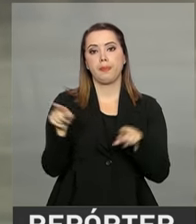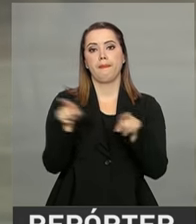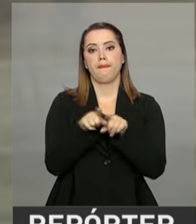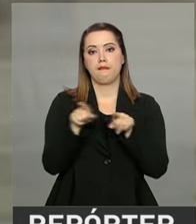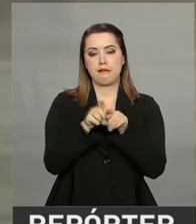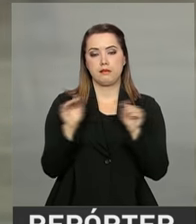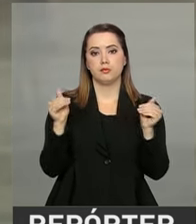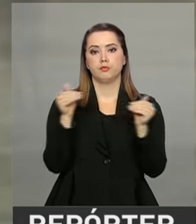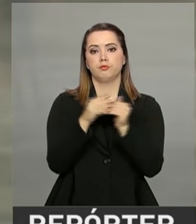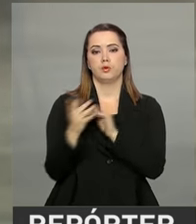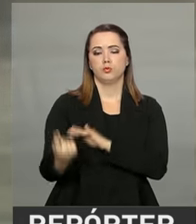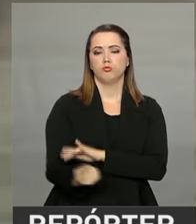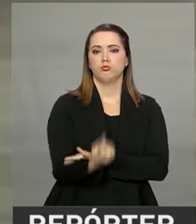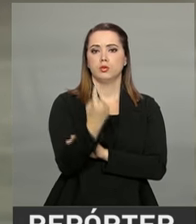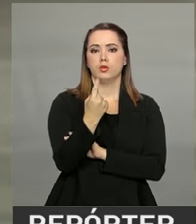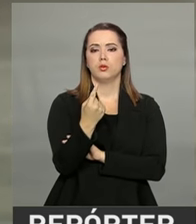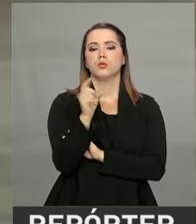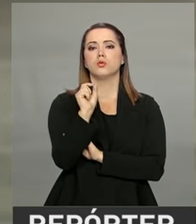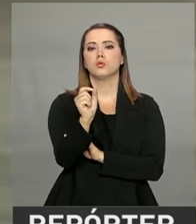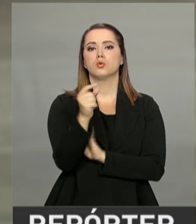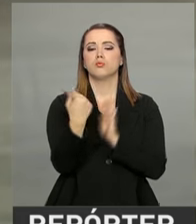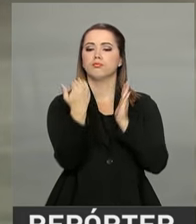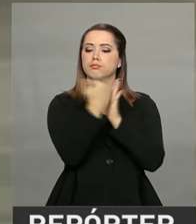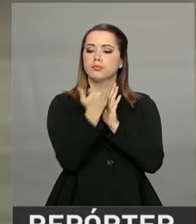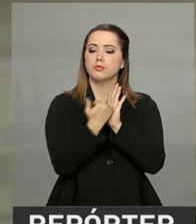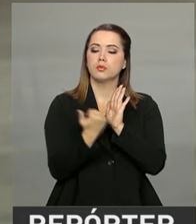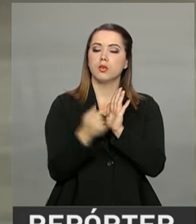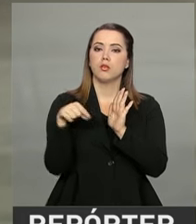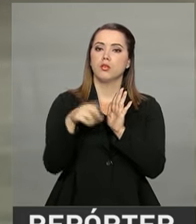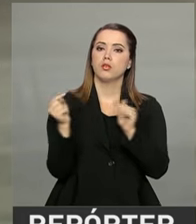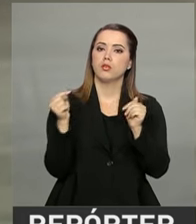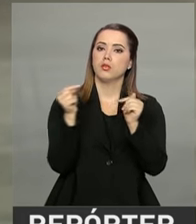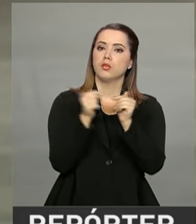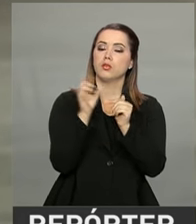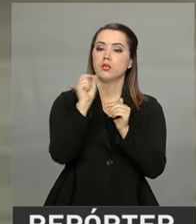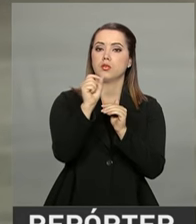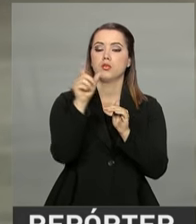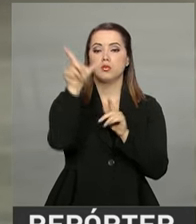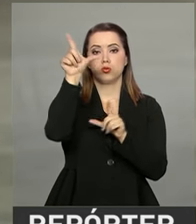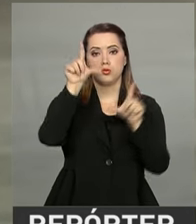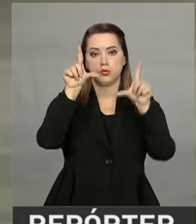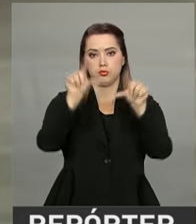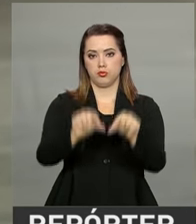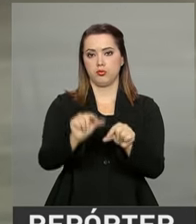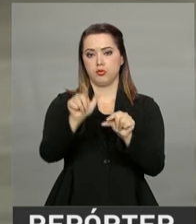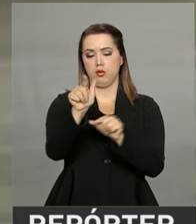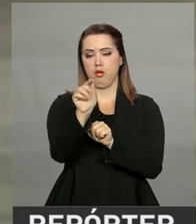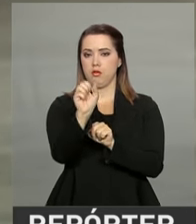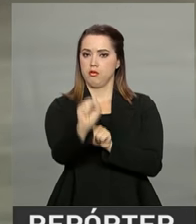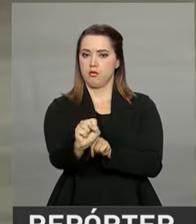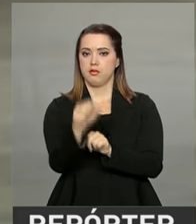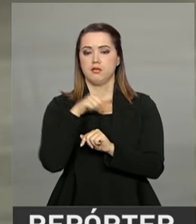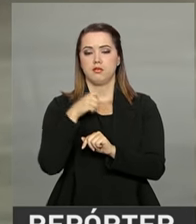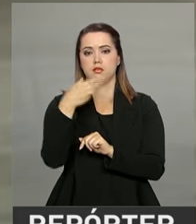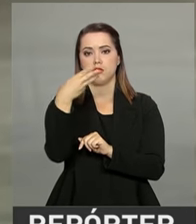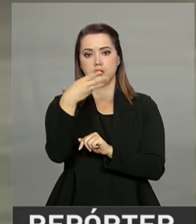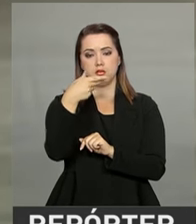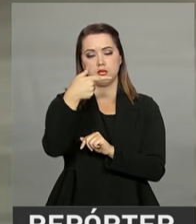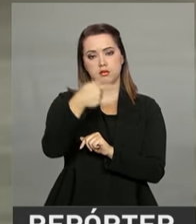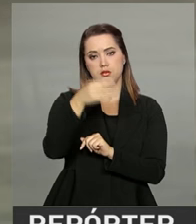também assumiu metas individuais. Entre elas está a meta de reduzir a emissão de gases do efeito estufa em